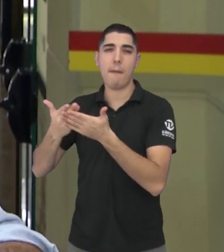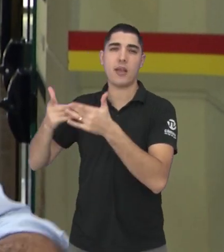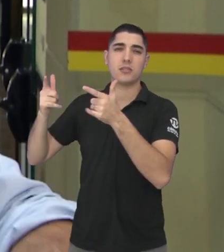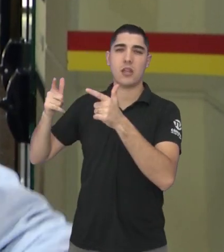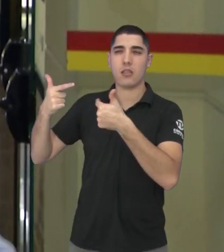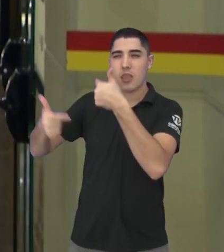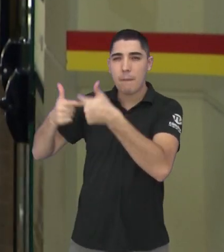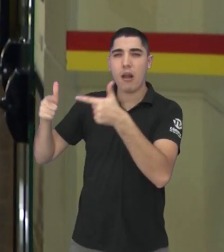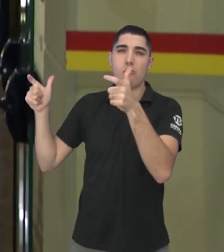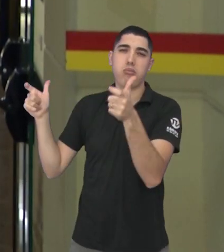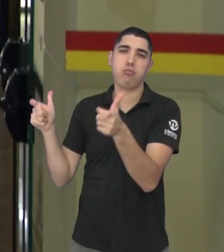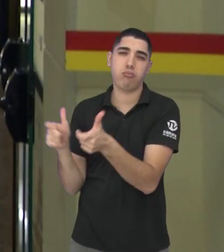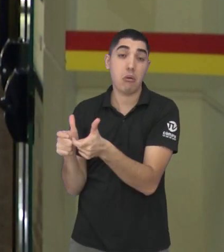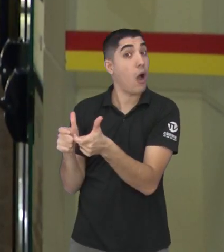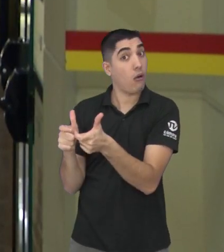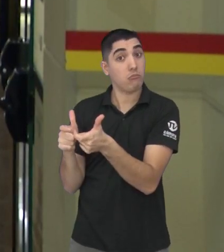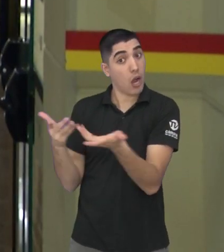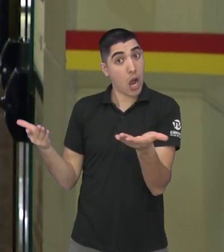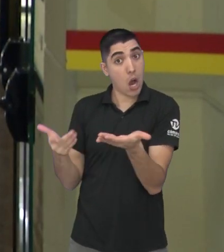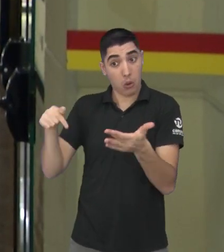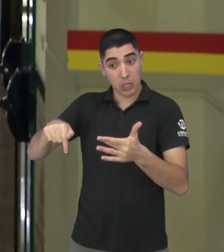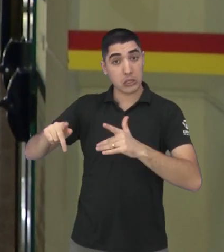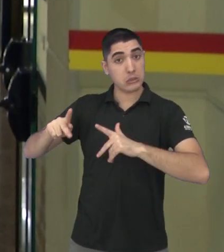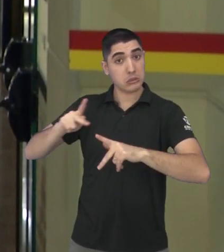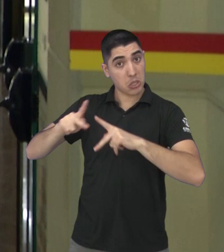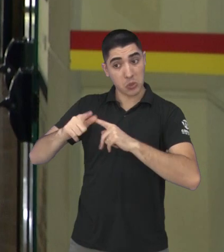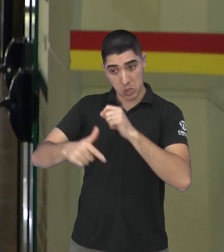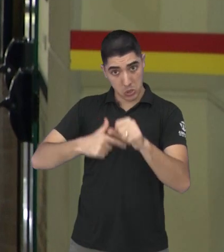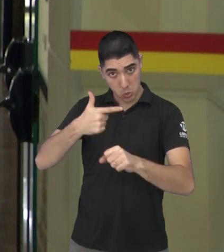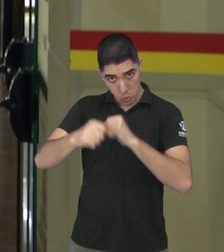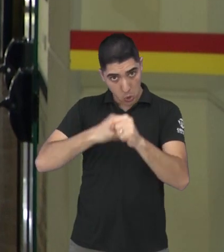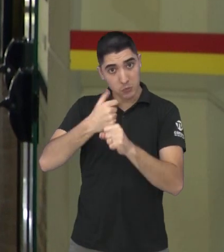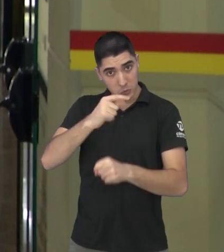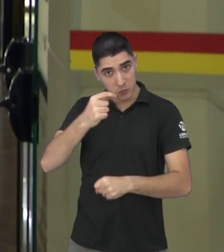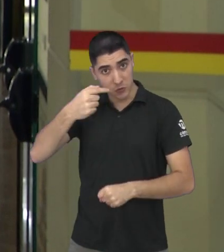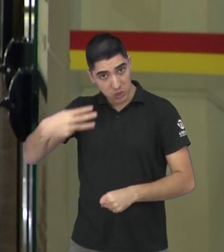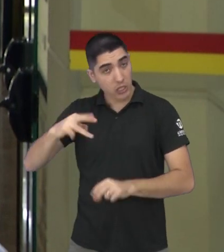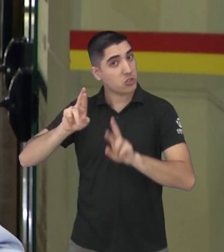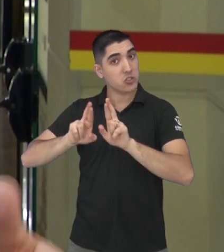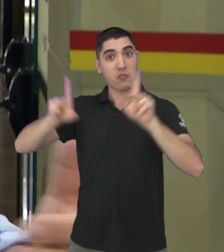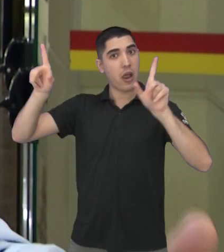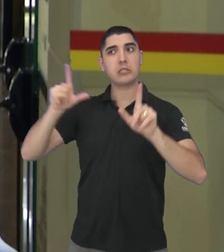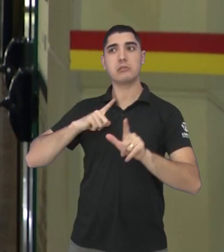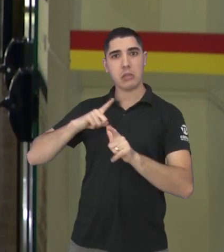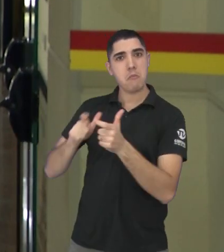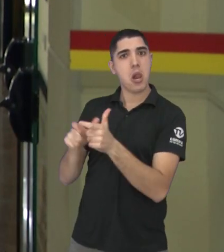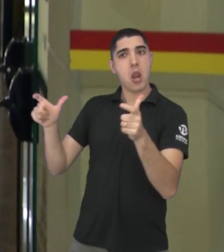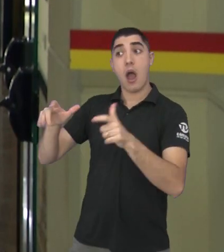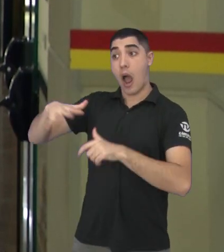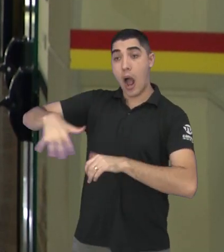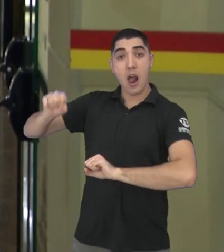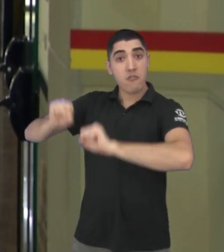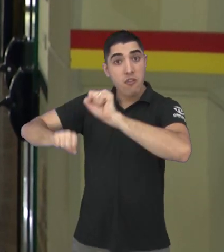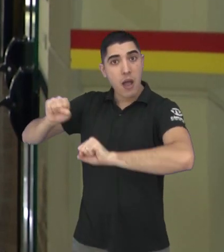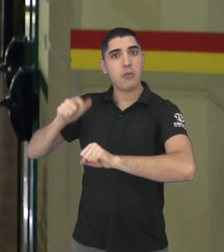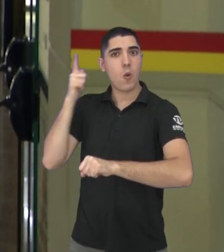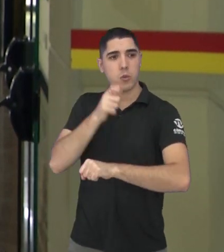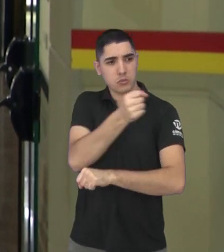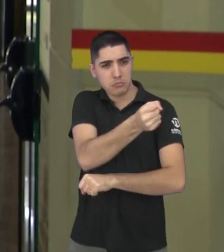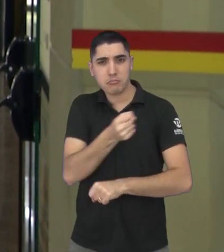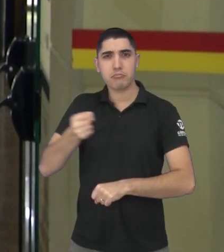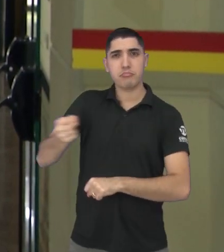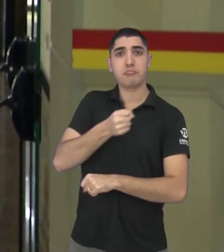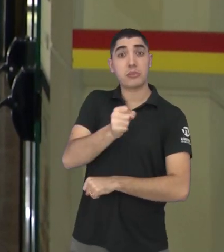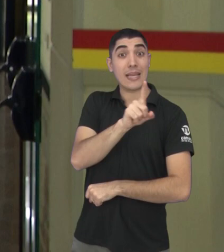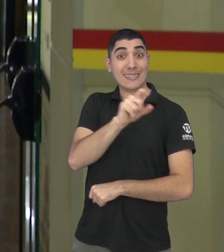nós temos um declínio dessas vagas de emprego São temporárias e agora mostrou-se diferente nós temos a indústria com uma grande contratação